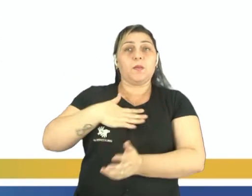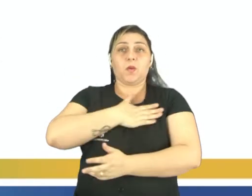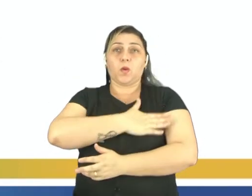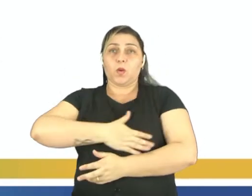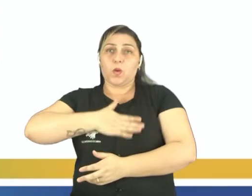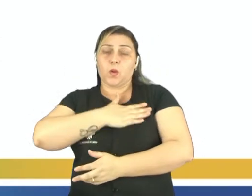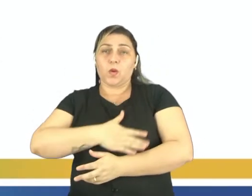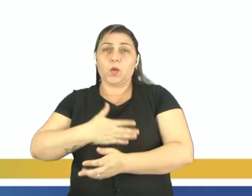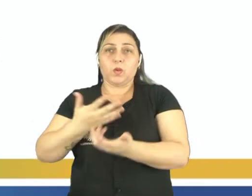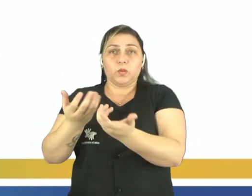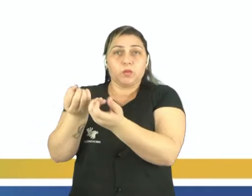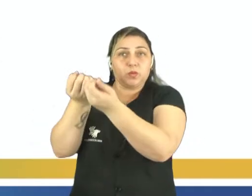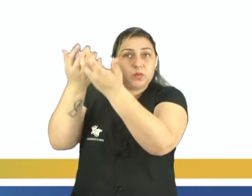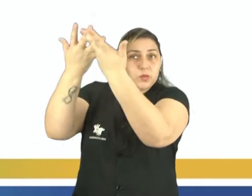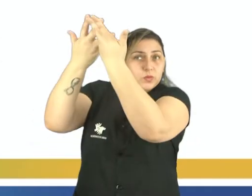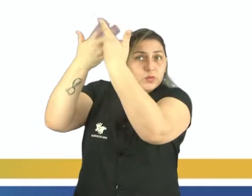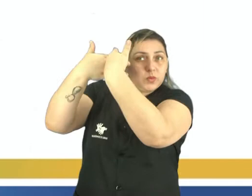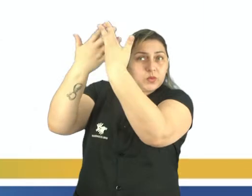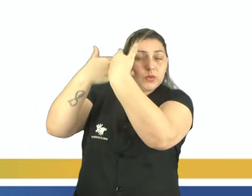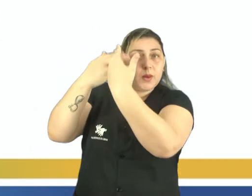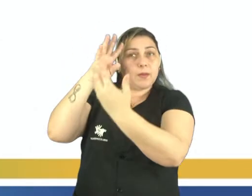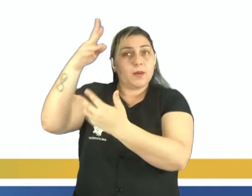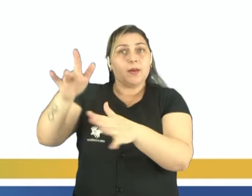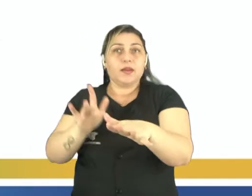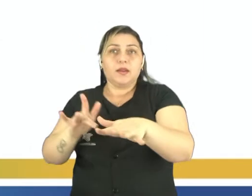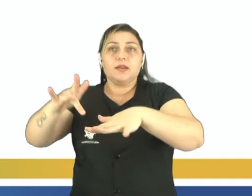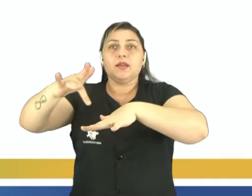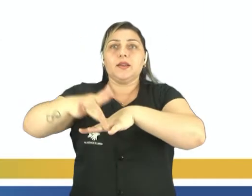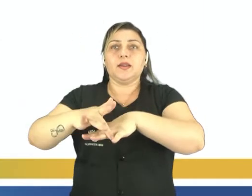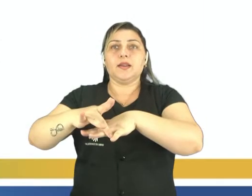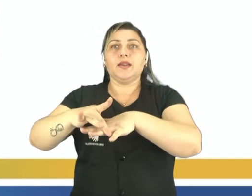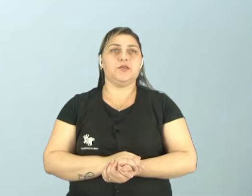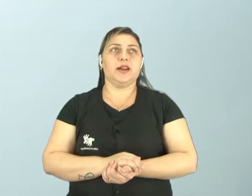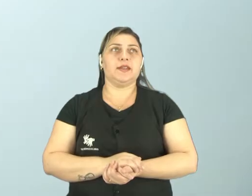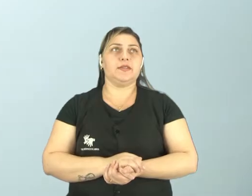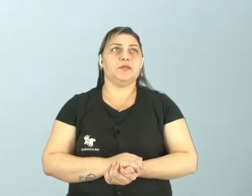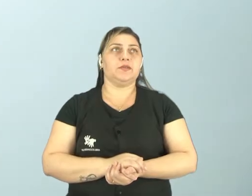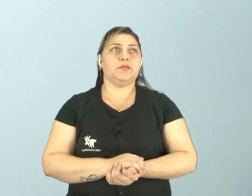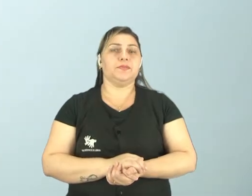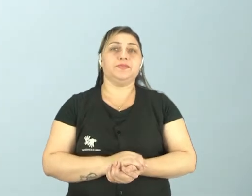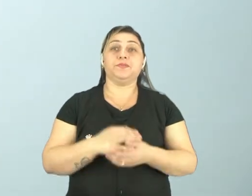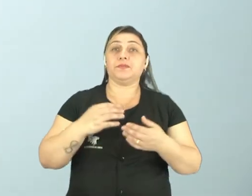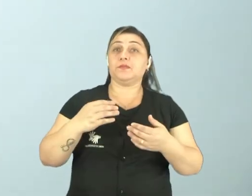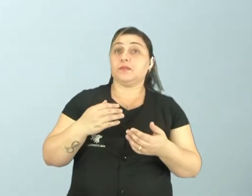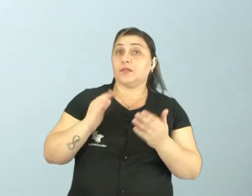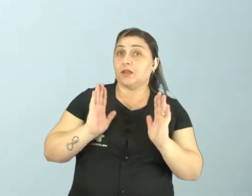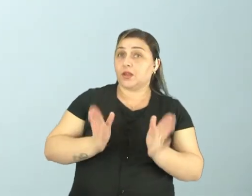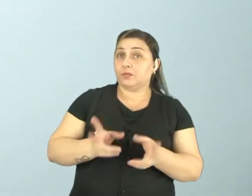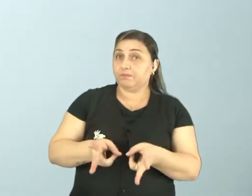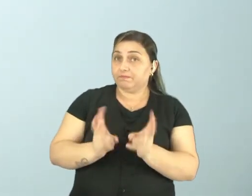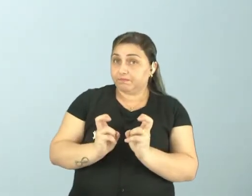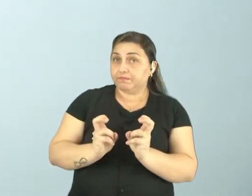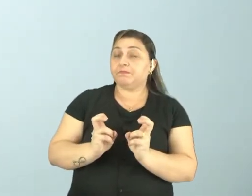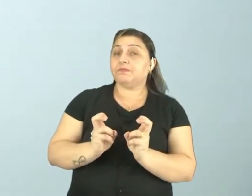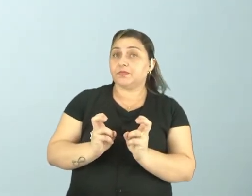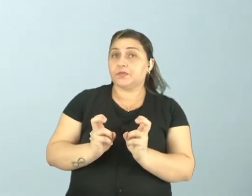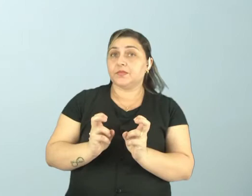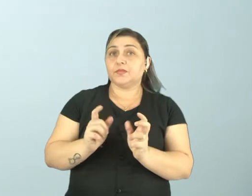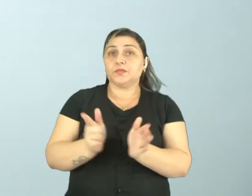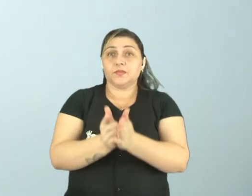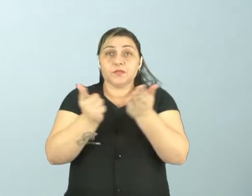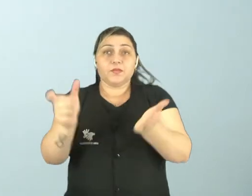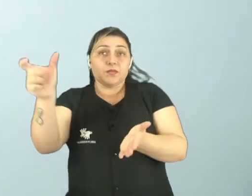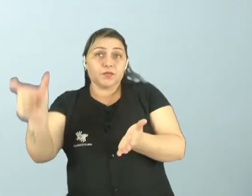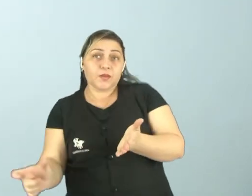recompensa instantânea, especialmente nas redes virtuais. Reforça Herrmann. Bom, como nós podemos perceber, o jornalista